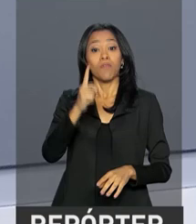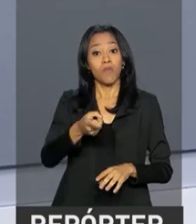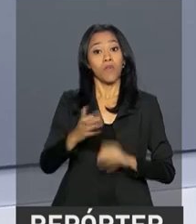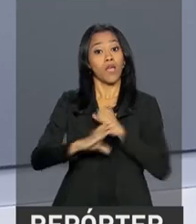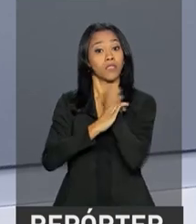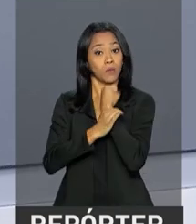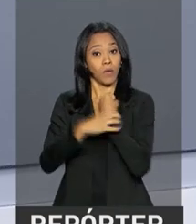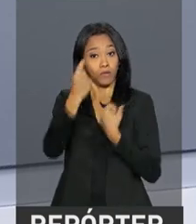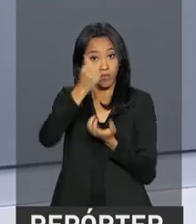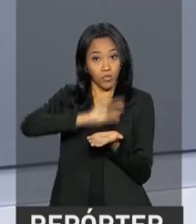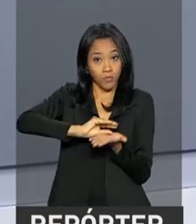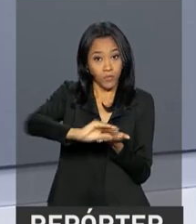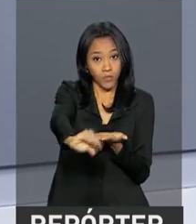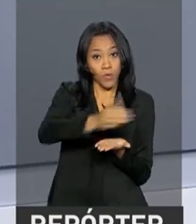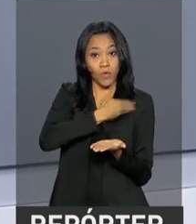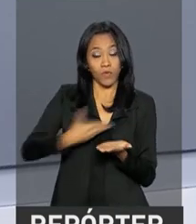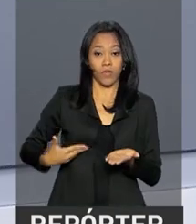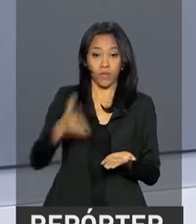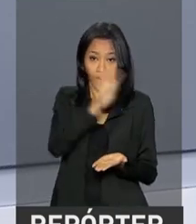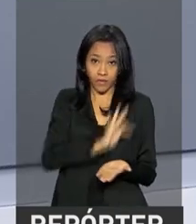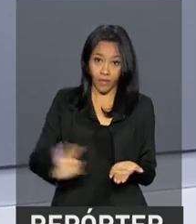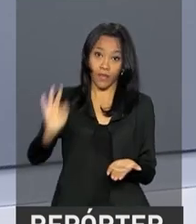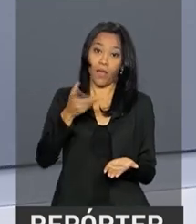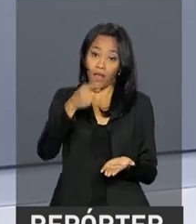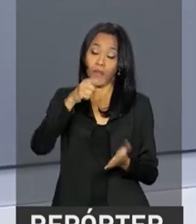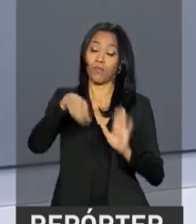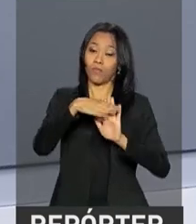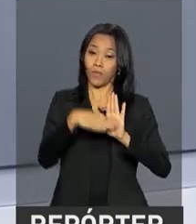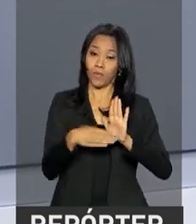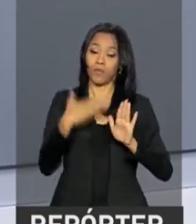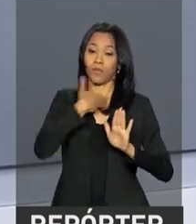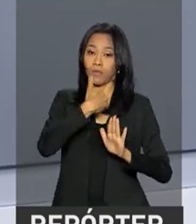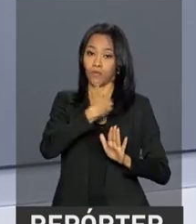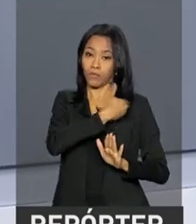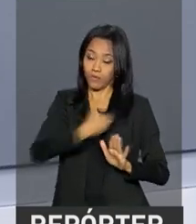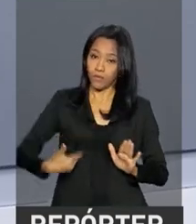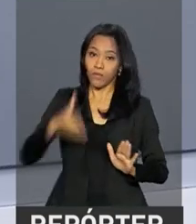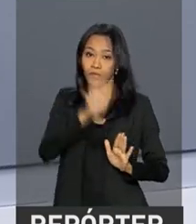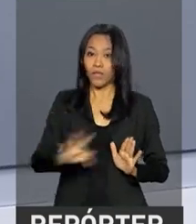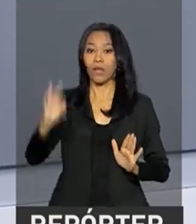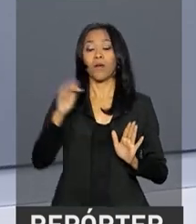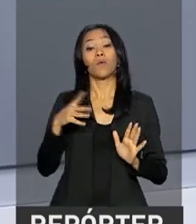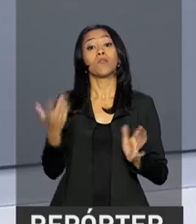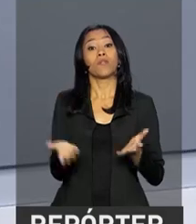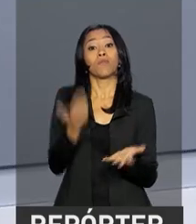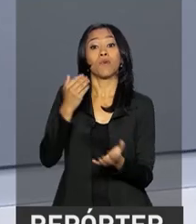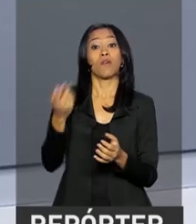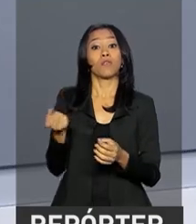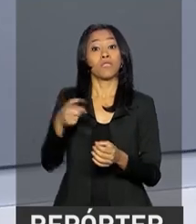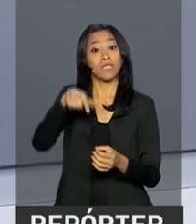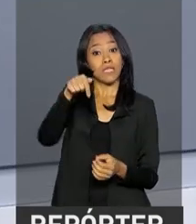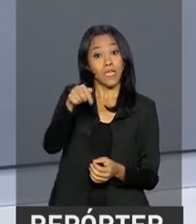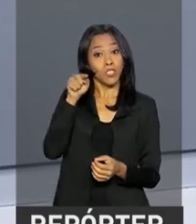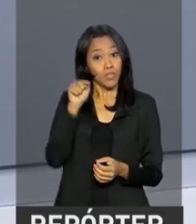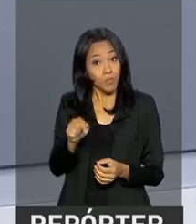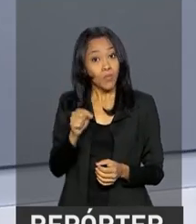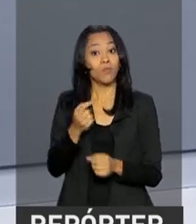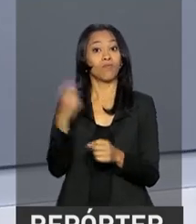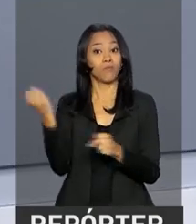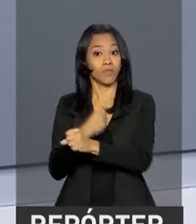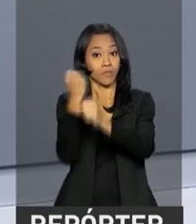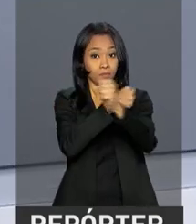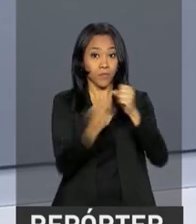pelo governo federal. É o programa Agora é Avançar, que está retomando 7 mil obras paralisadas em todo o